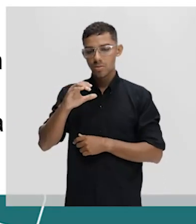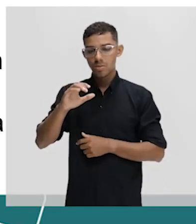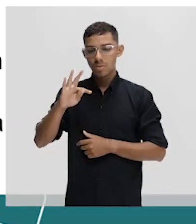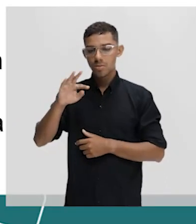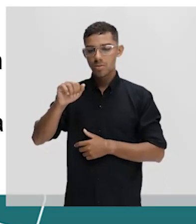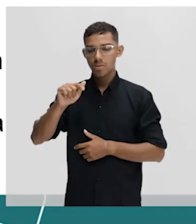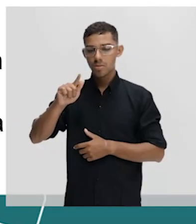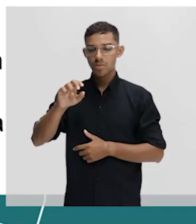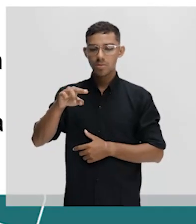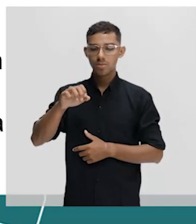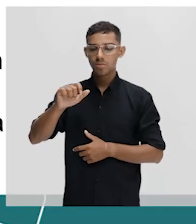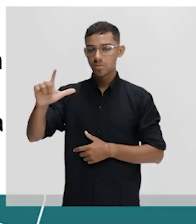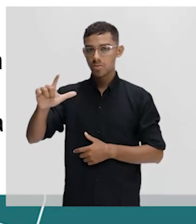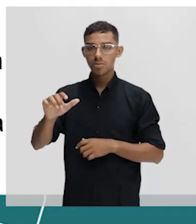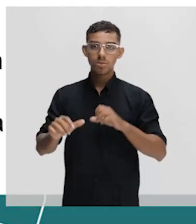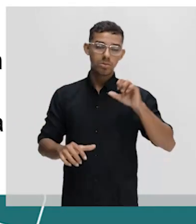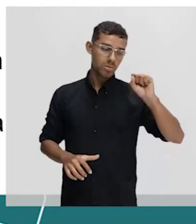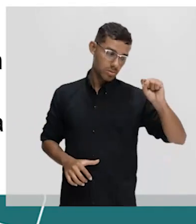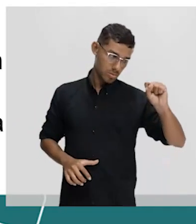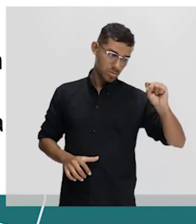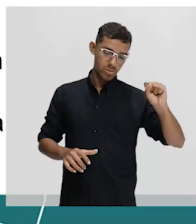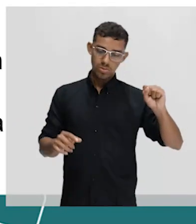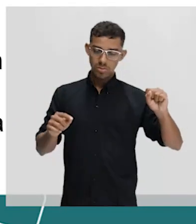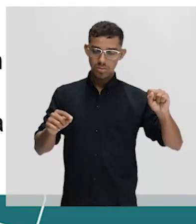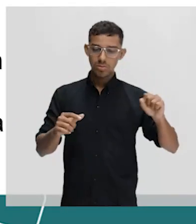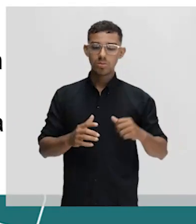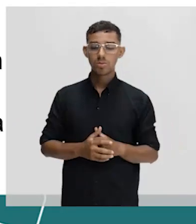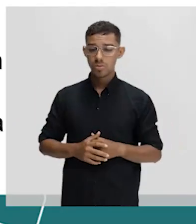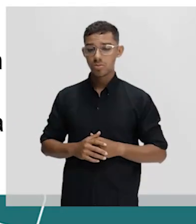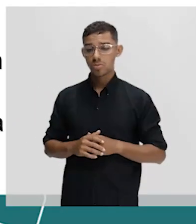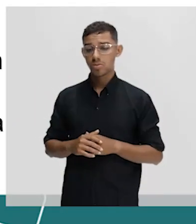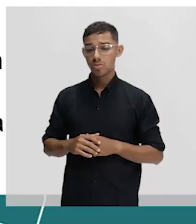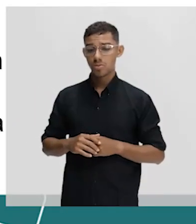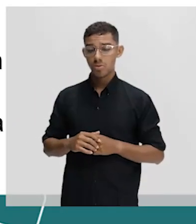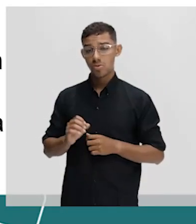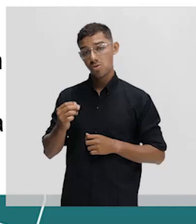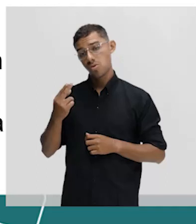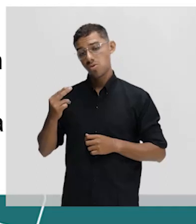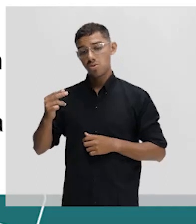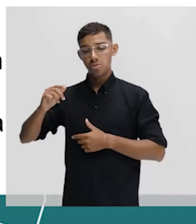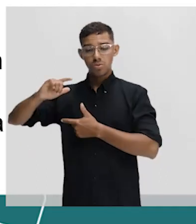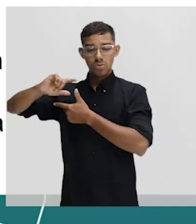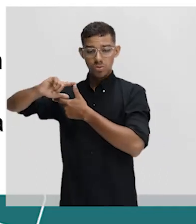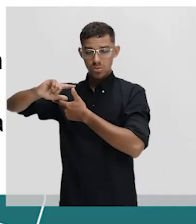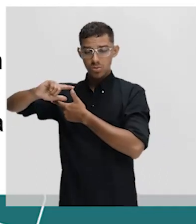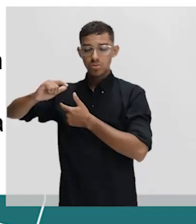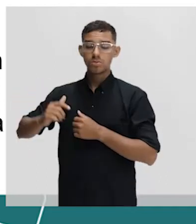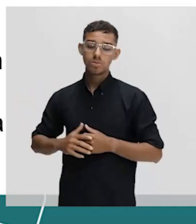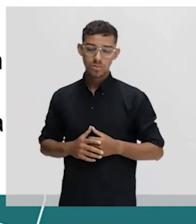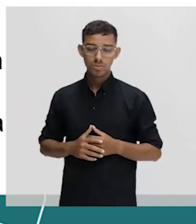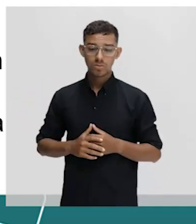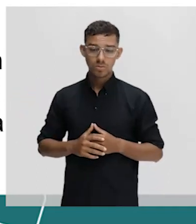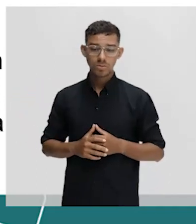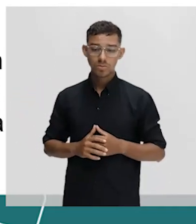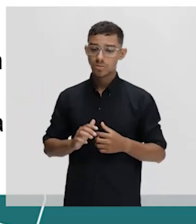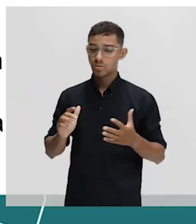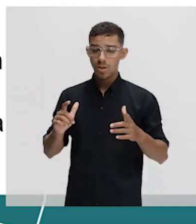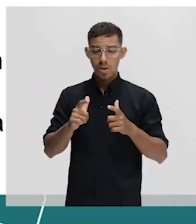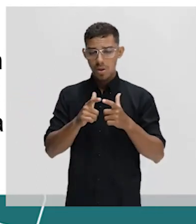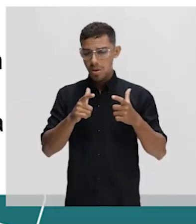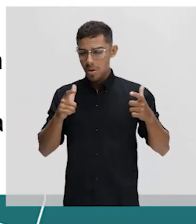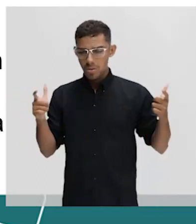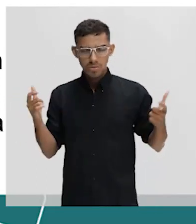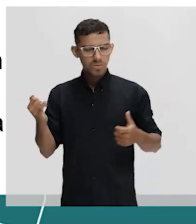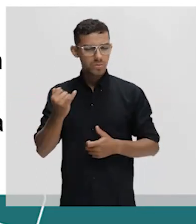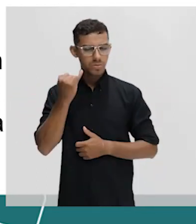E aí, uma cobertura gigante, uma cúpula imensa, uma abóbada gigante, porque tudo na arte